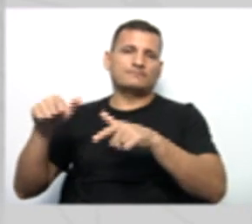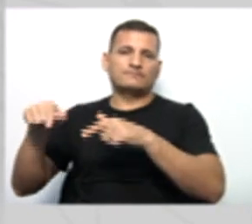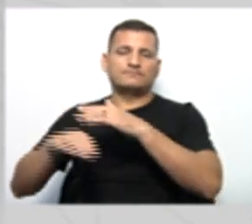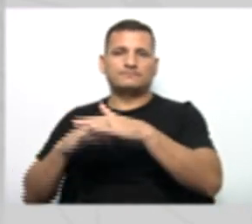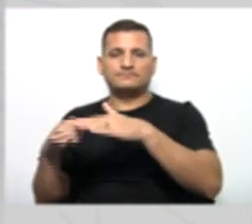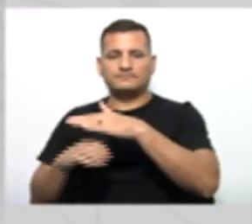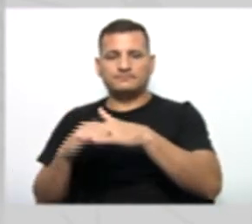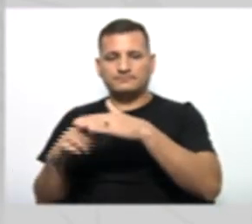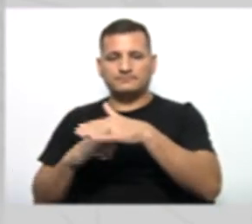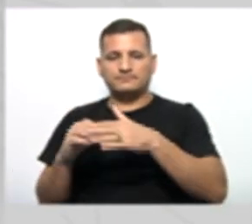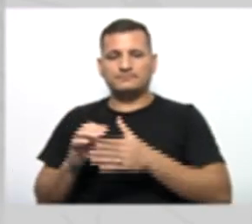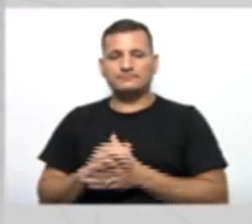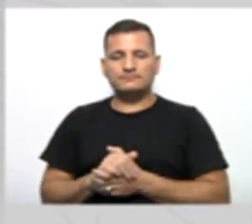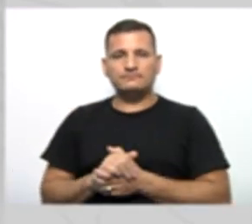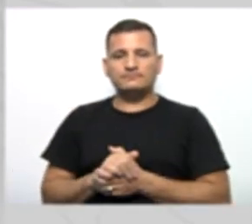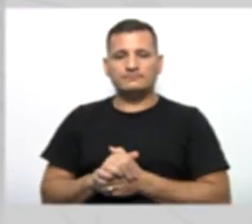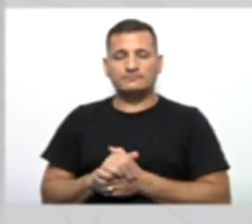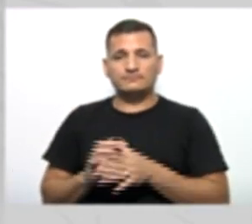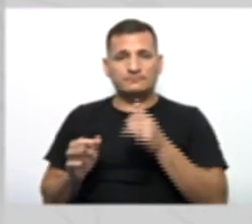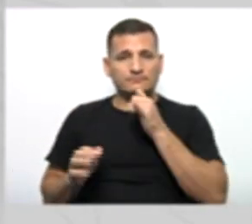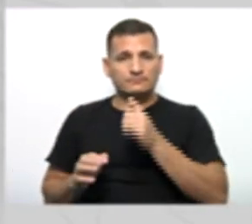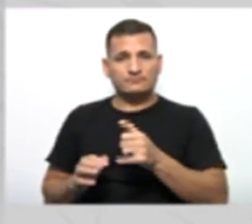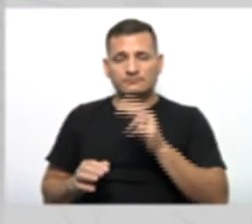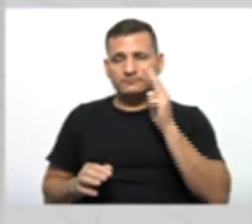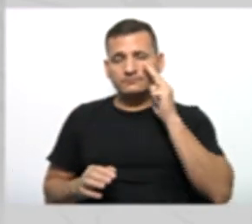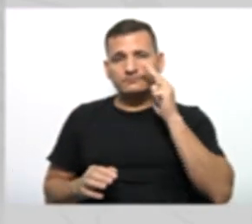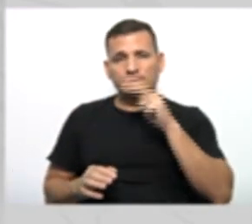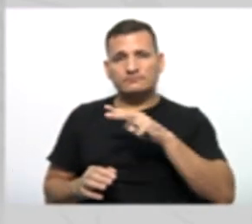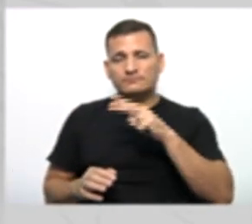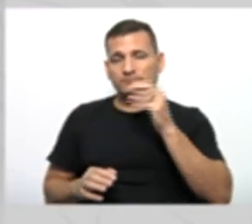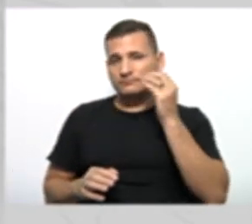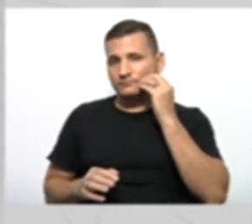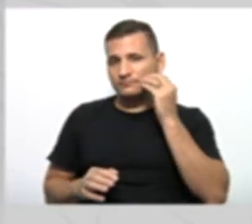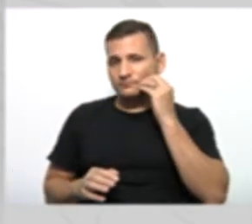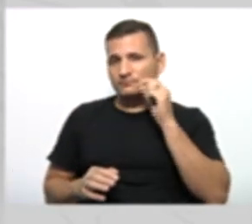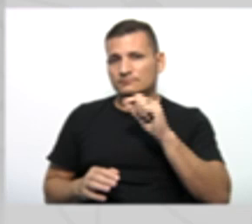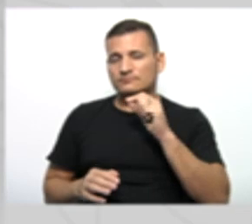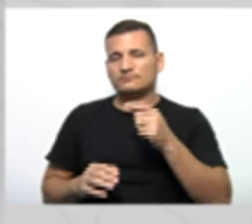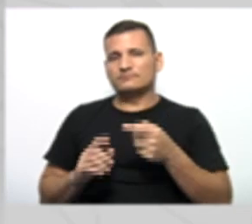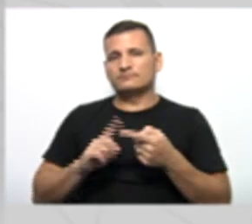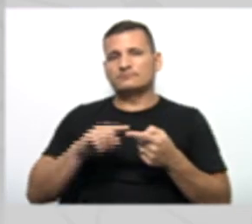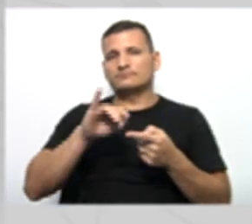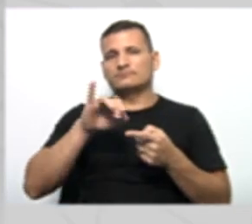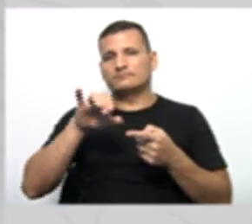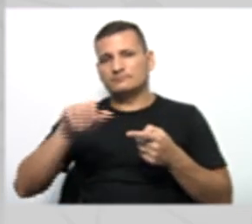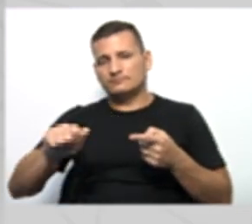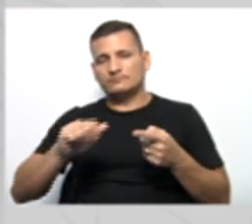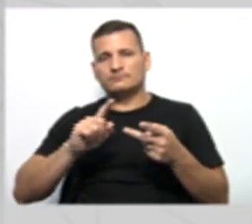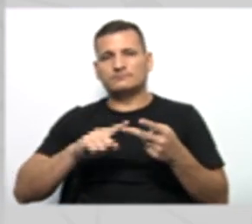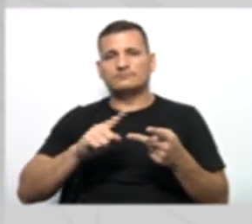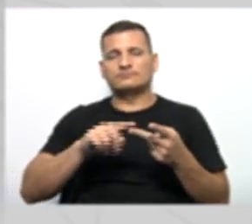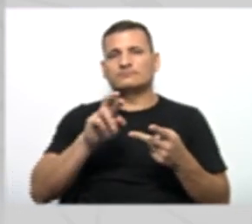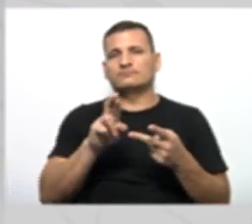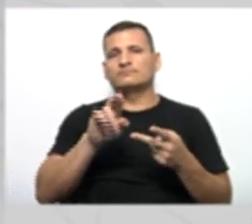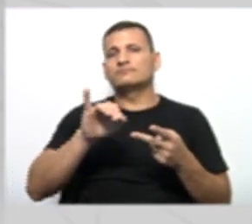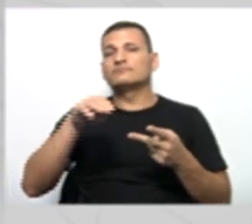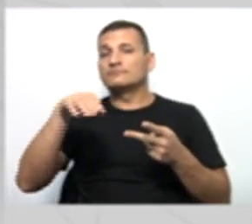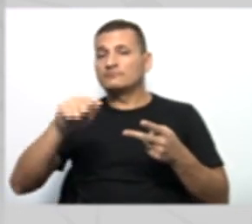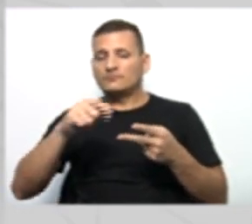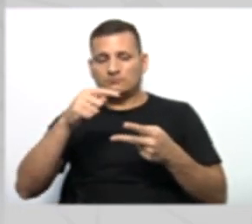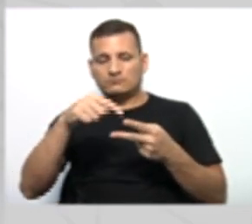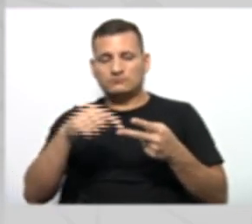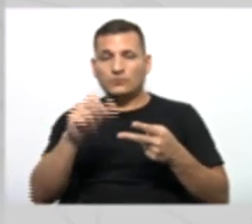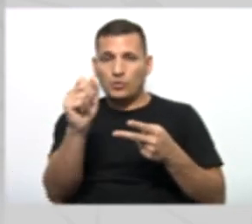após a verificação do efetivo cumprimento do que consta nas licenças anteriores, como as medidas de controle ambiental e